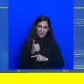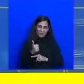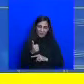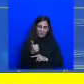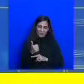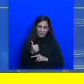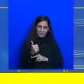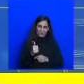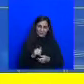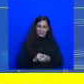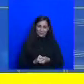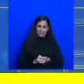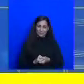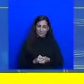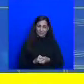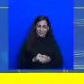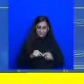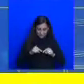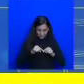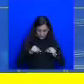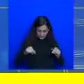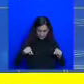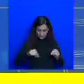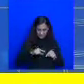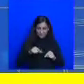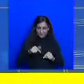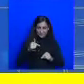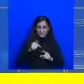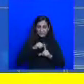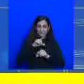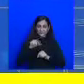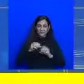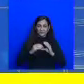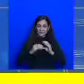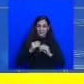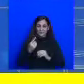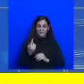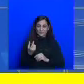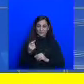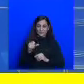vermelha 11. E as 7 dezenas sorteadas no concurso